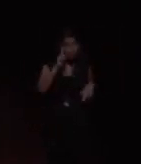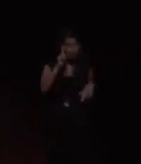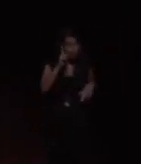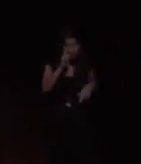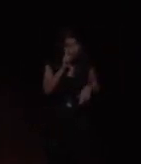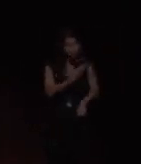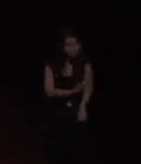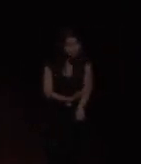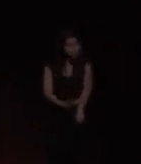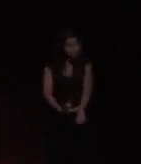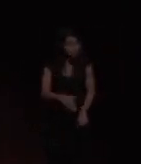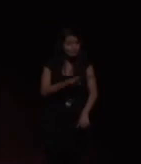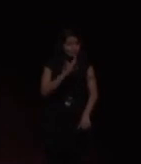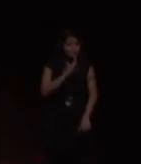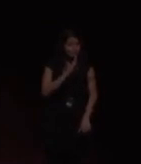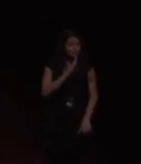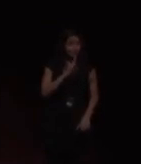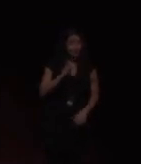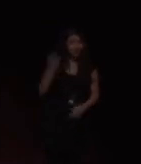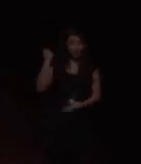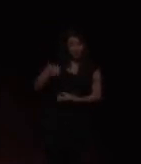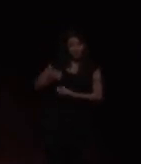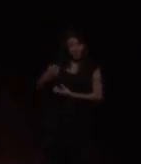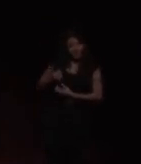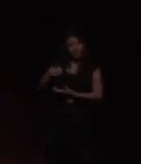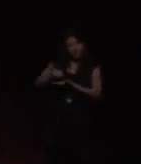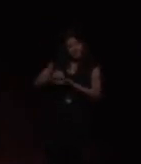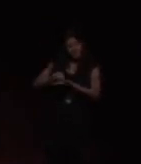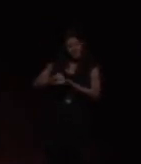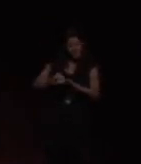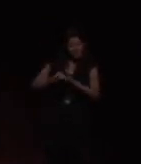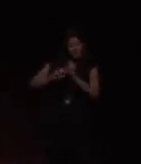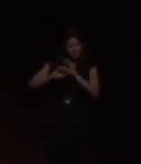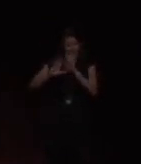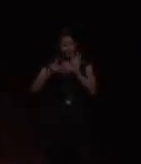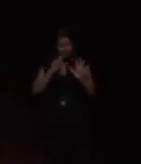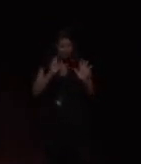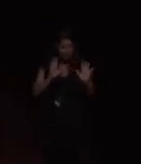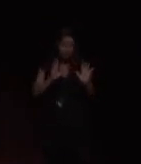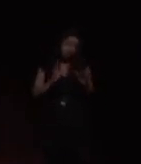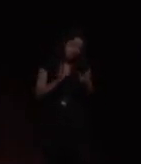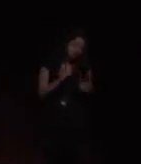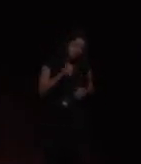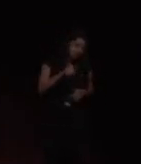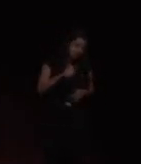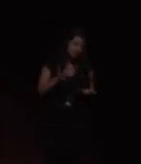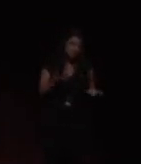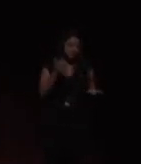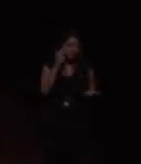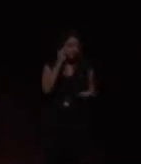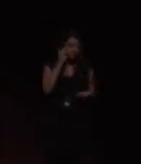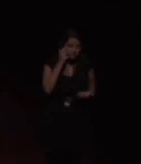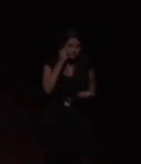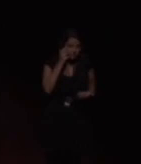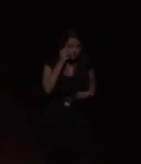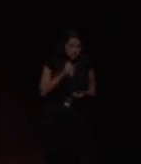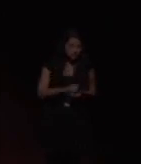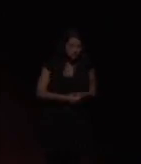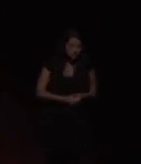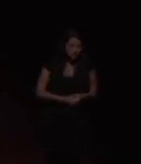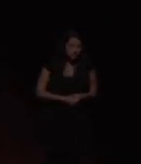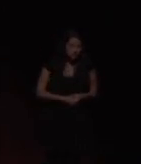forma tão clara, eu creio que é interessante. Claro, considero que a poesia está, sei lá, tem a ver